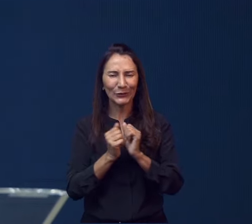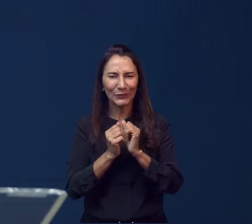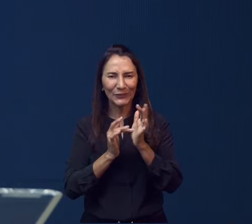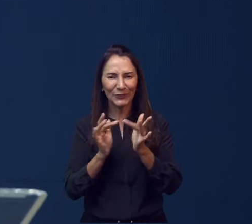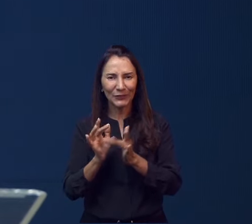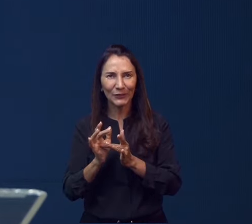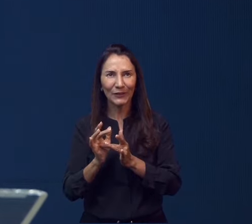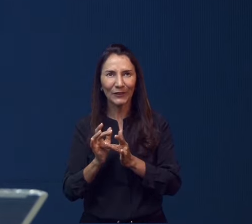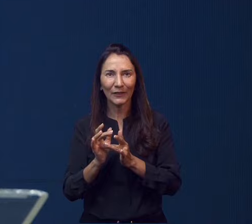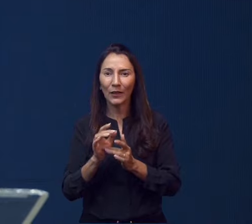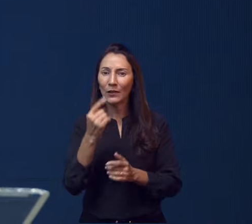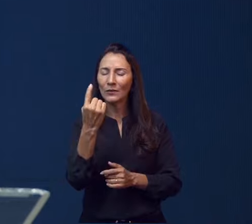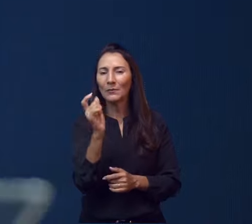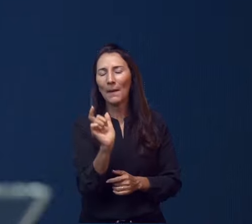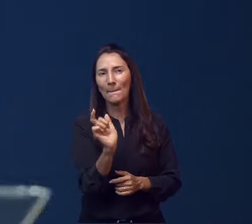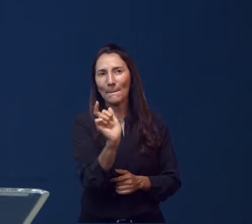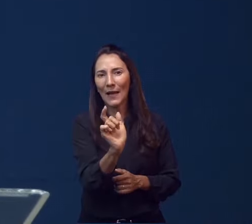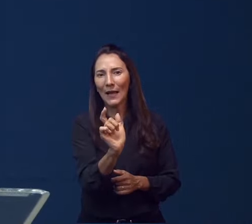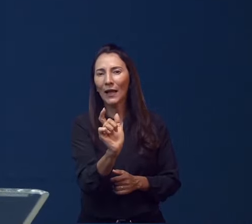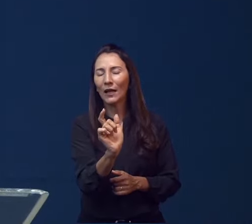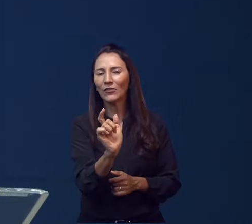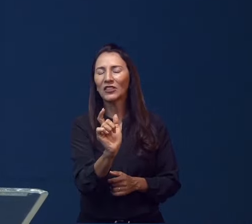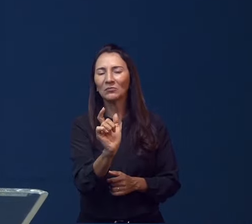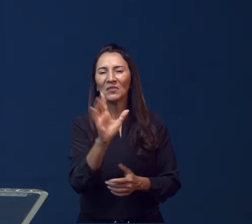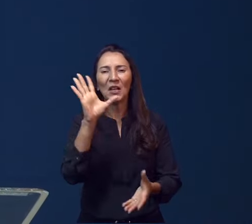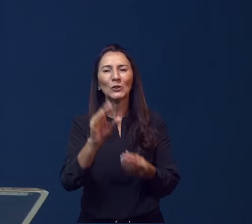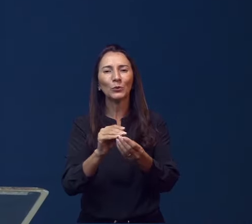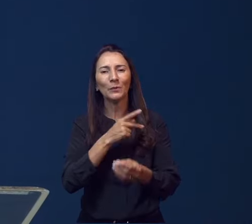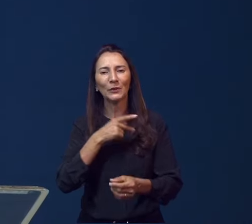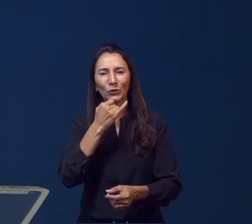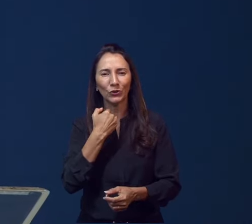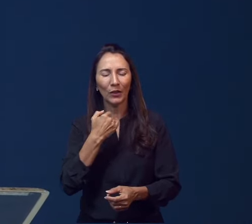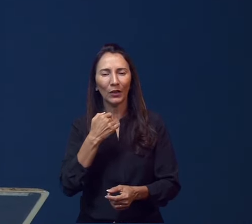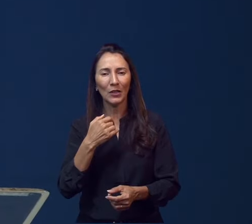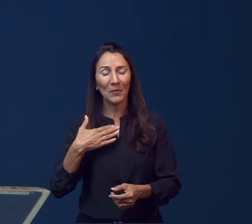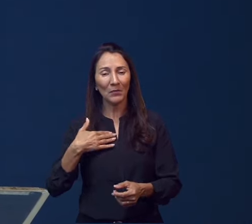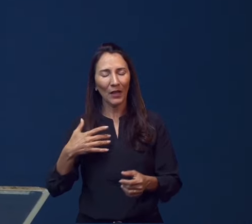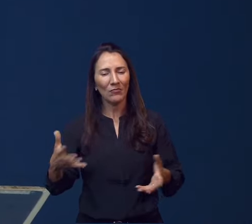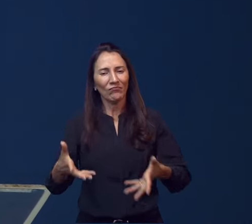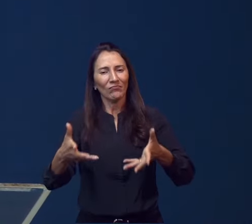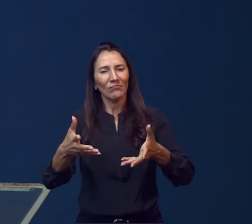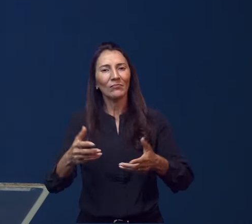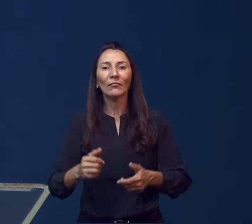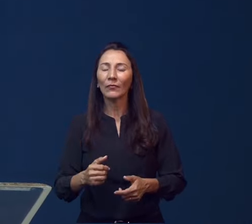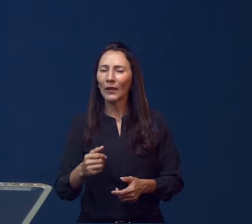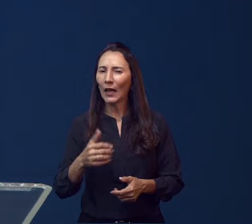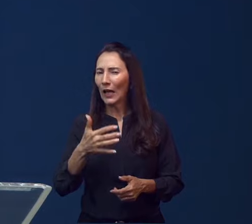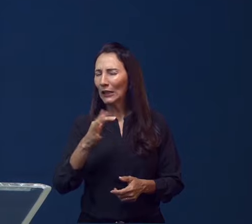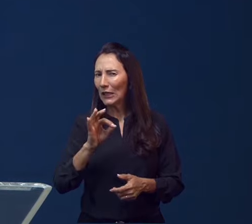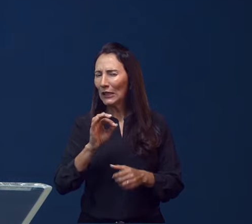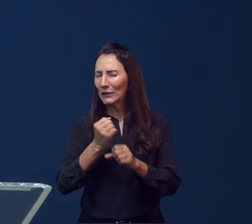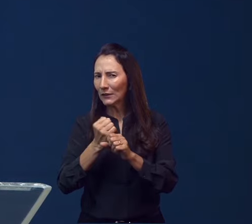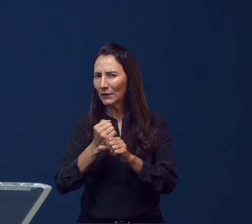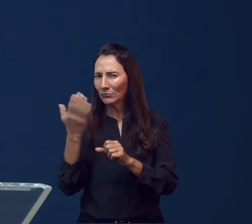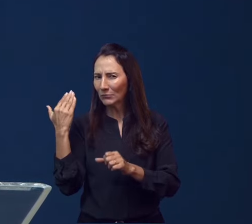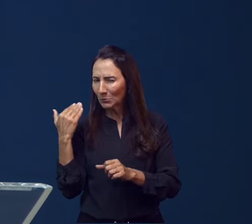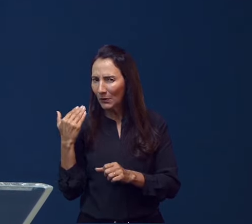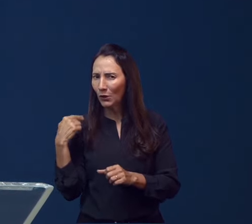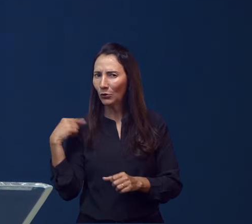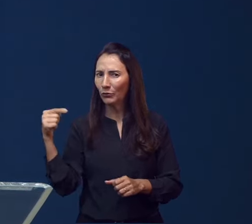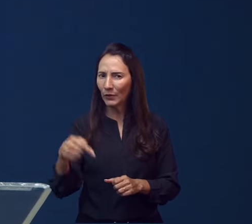definiu o pastor Jorge Leandro para mim inspiração há um pouco mais de 10 anos eu estive aqui ainda não tinha oportunidade